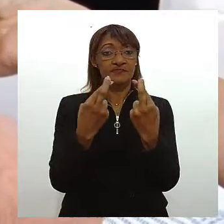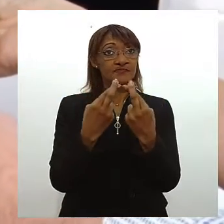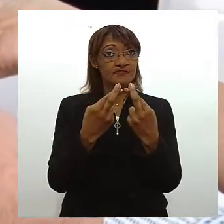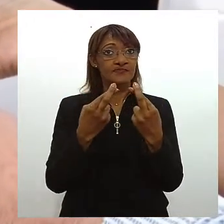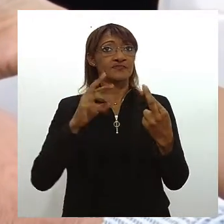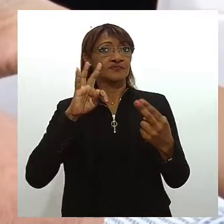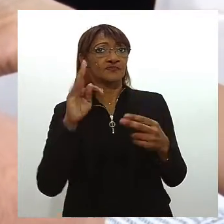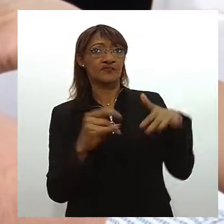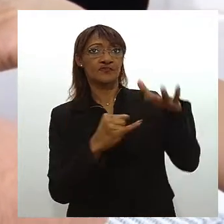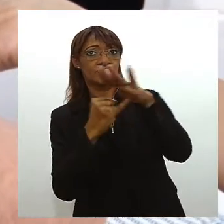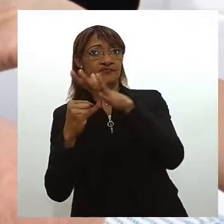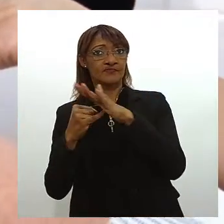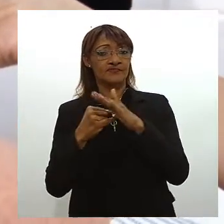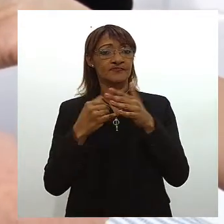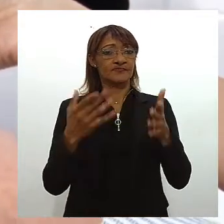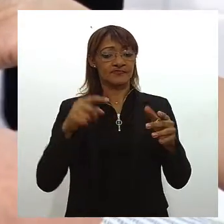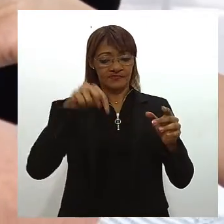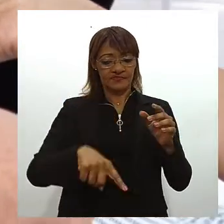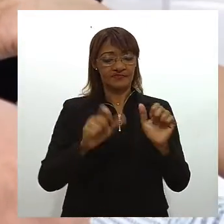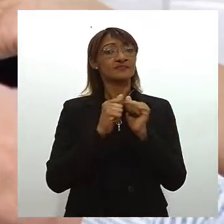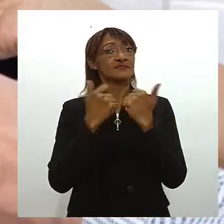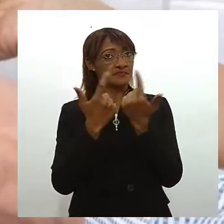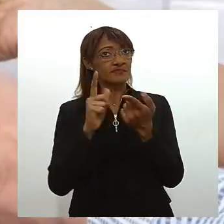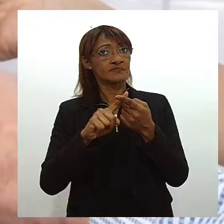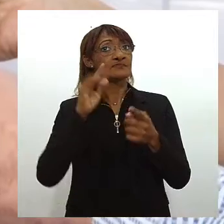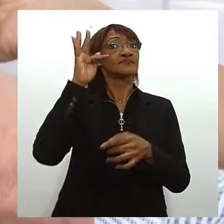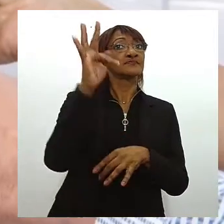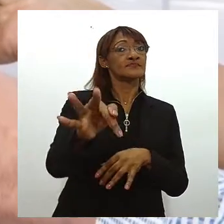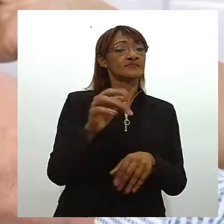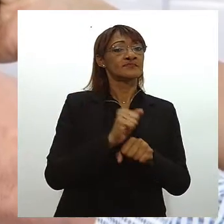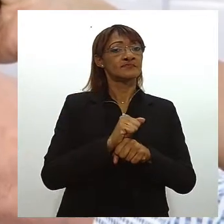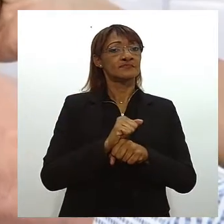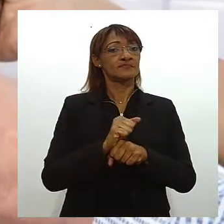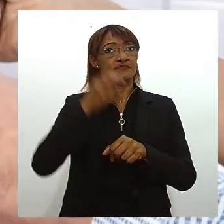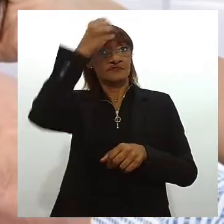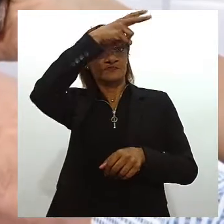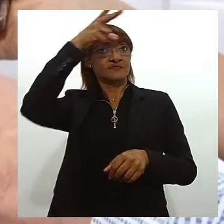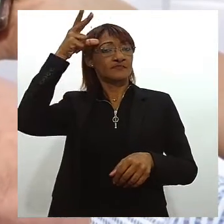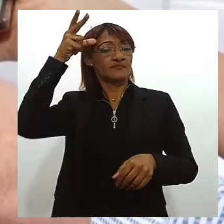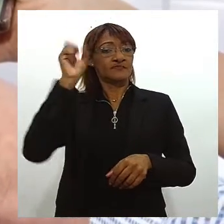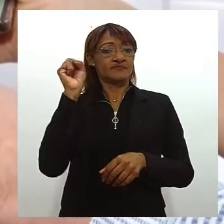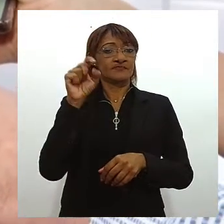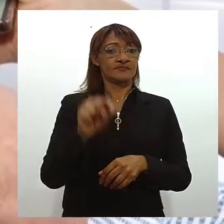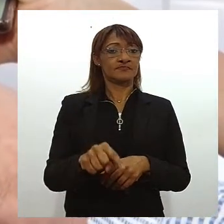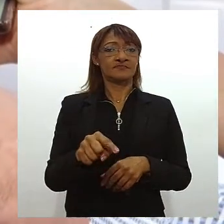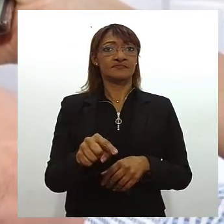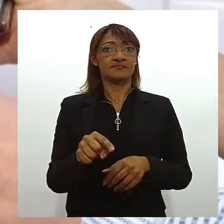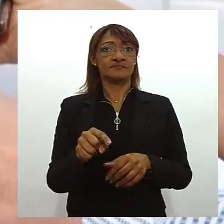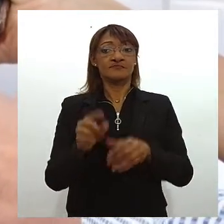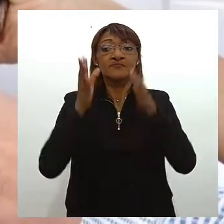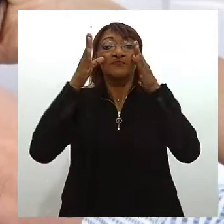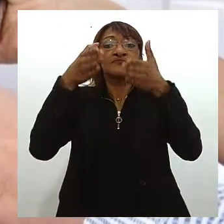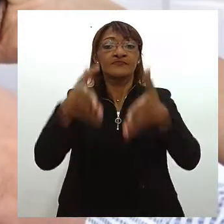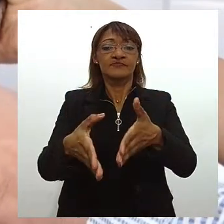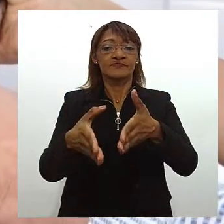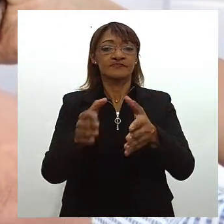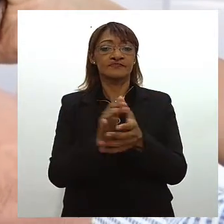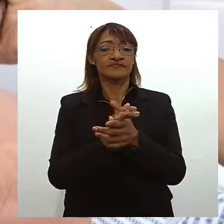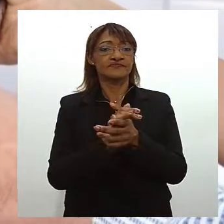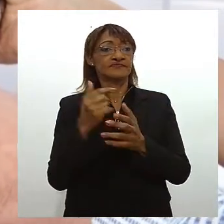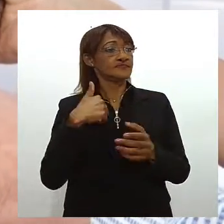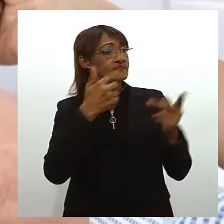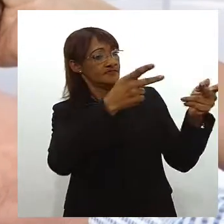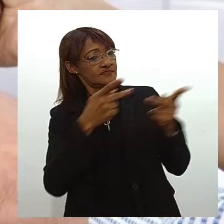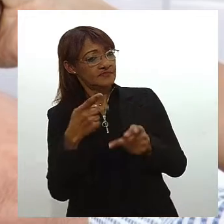as instituições, a Assembleia e no futuro até com os próprios prefeitos de Sergipe para estimar alguns rumos. E eu fiz a ele o convite,